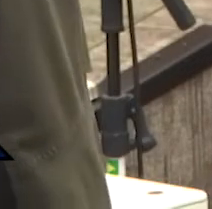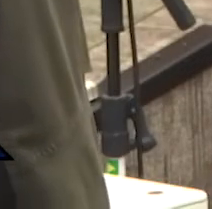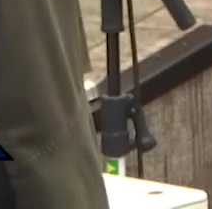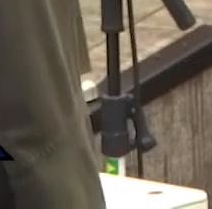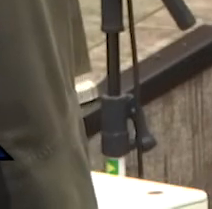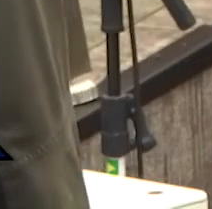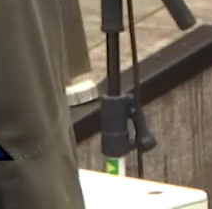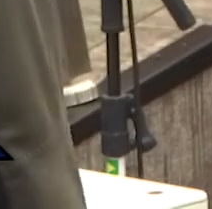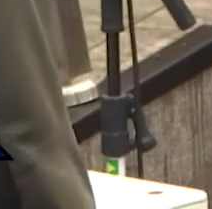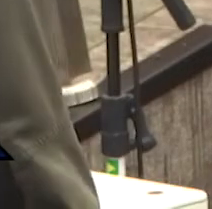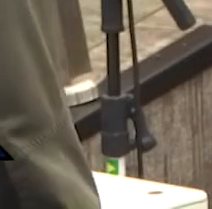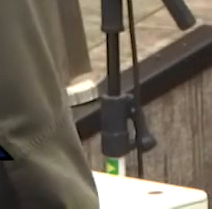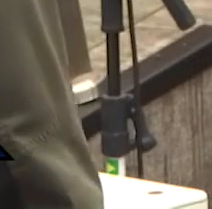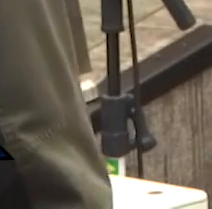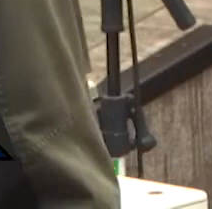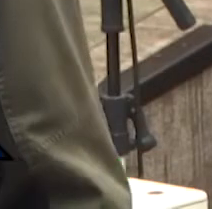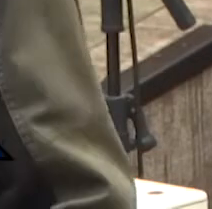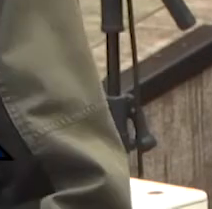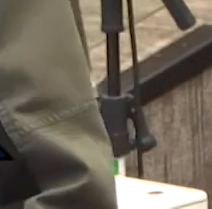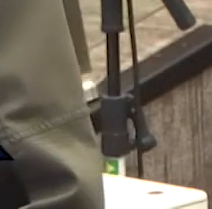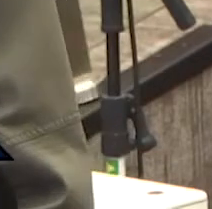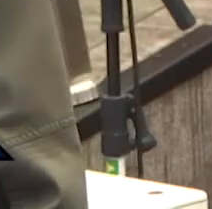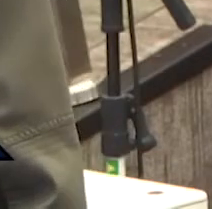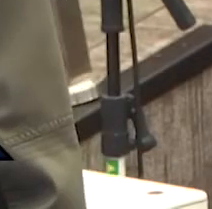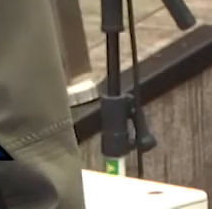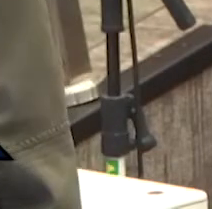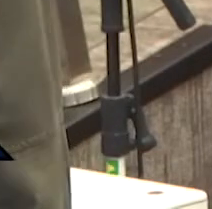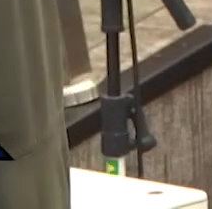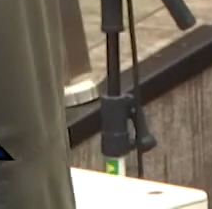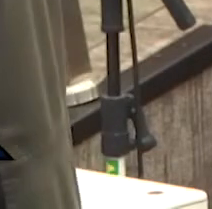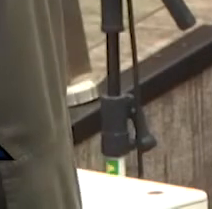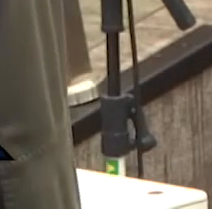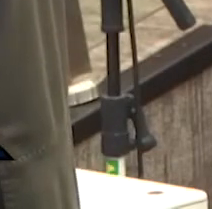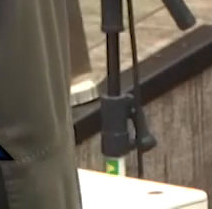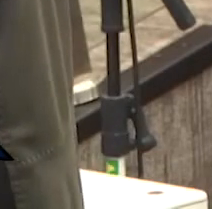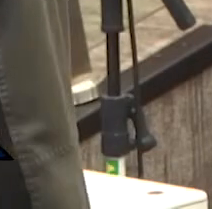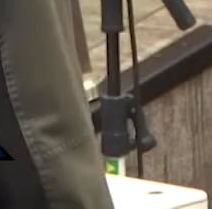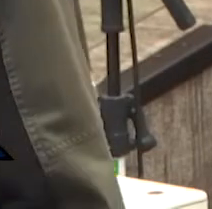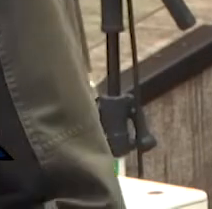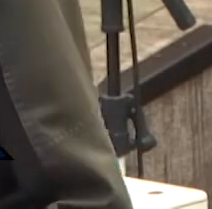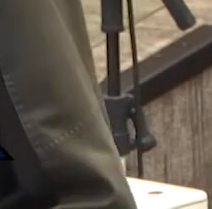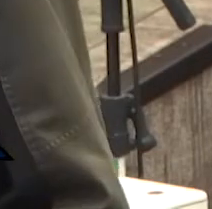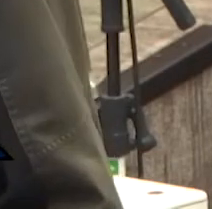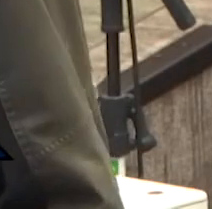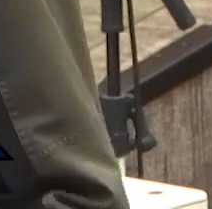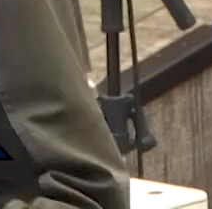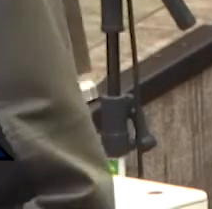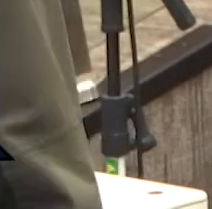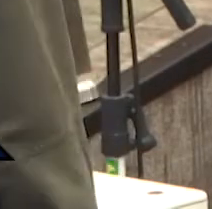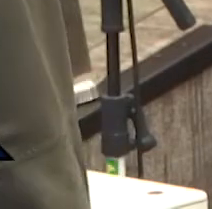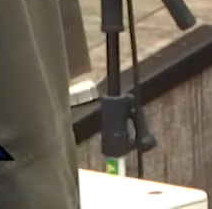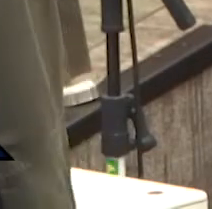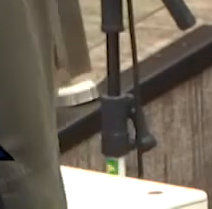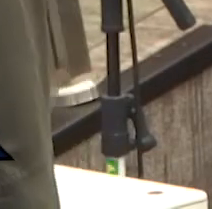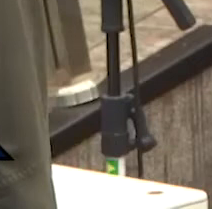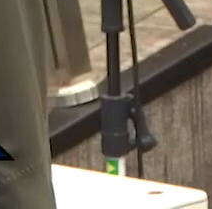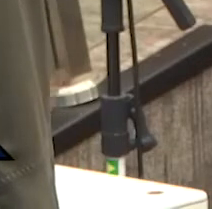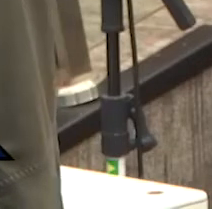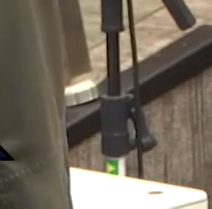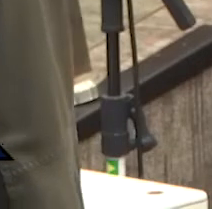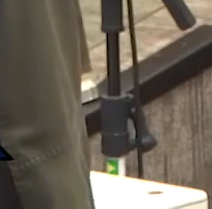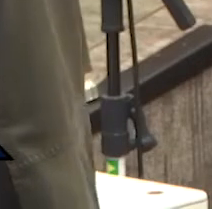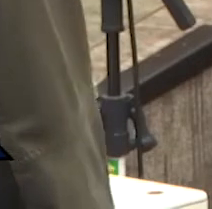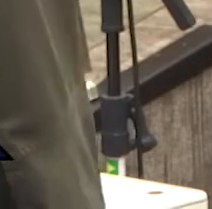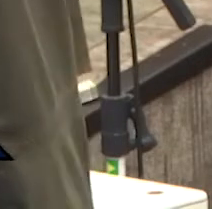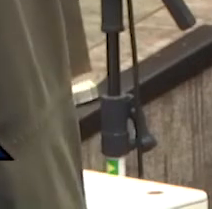os próximos passos? Olha, infelizmente, nós não tivemos a presença da Secretaria de Educação. Isso será, inclusive, objeto de um debate